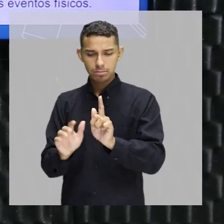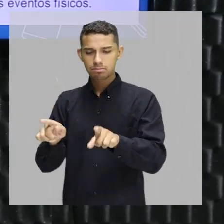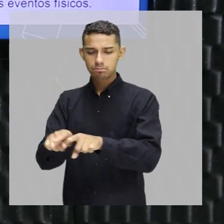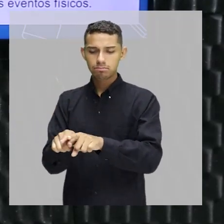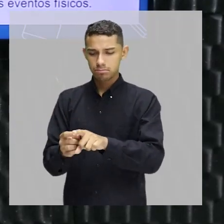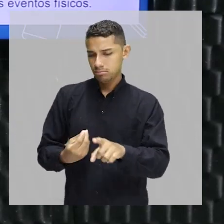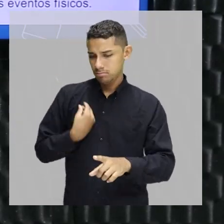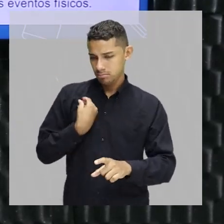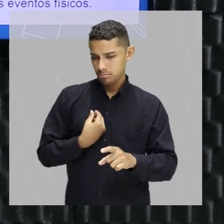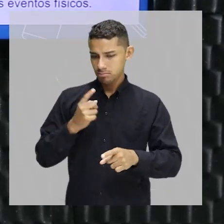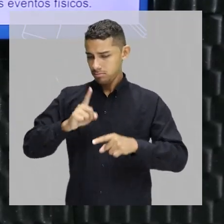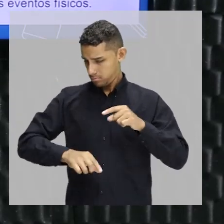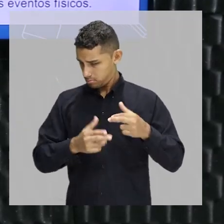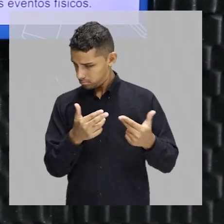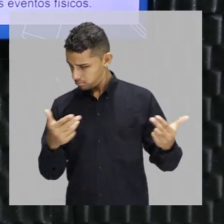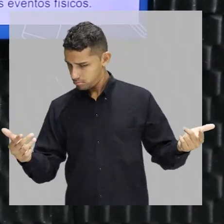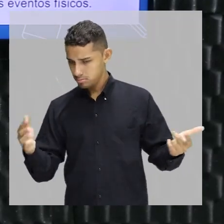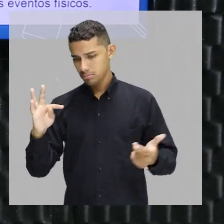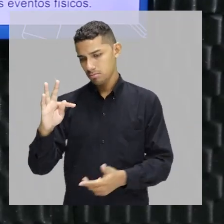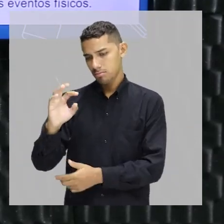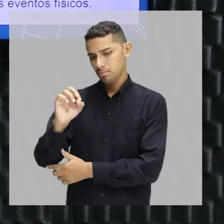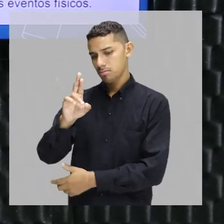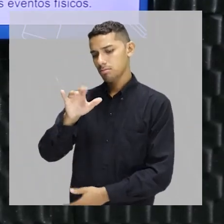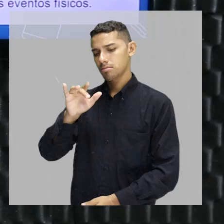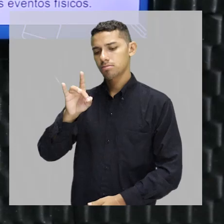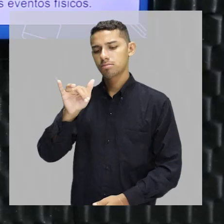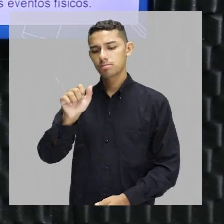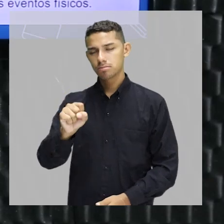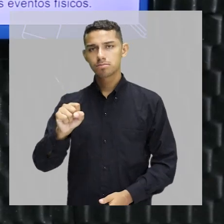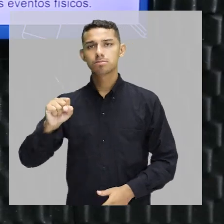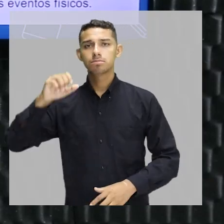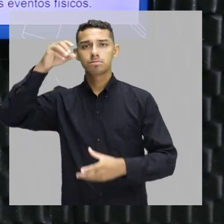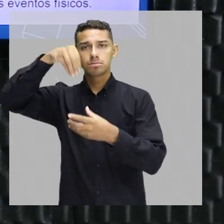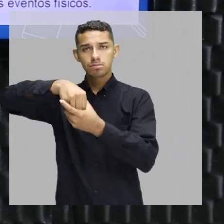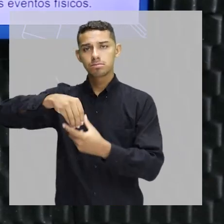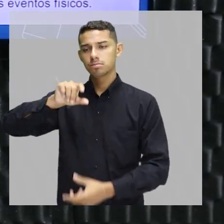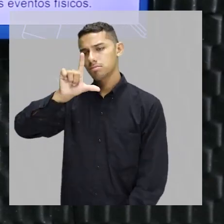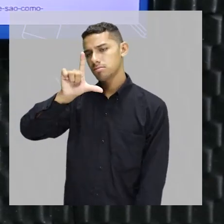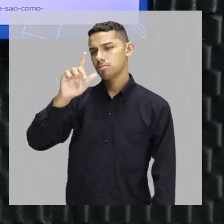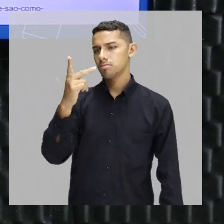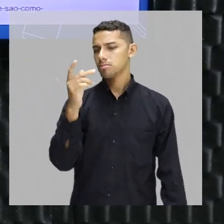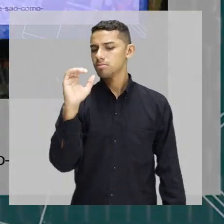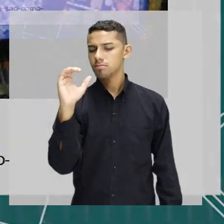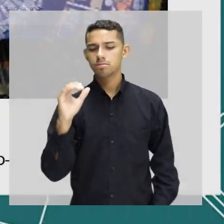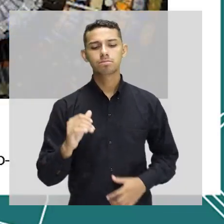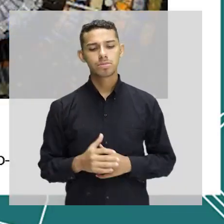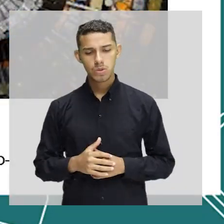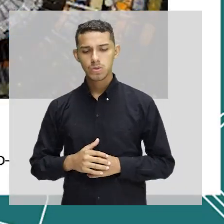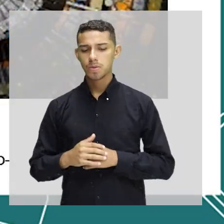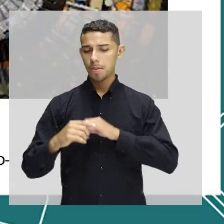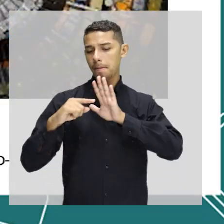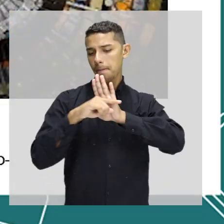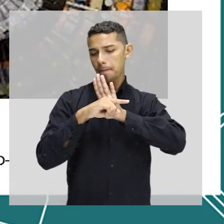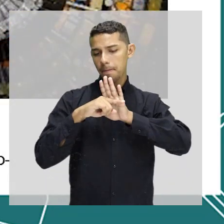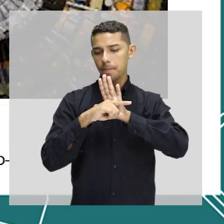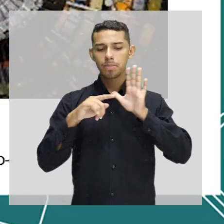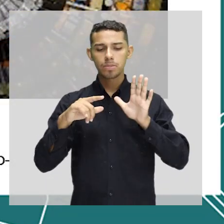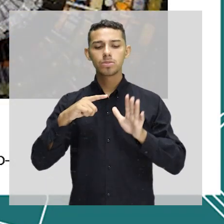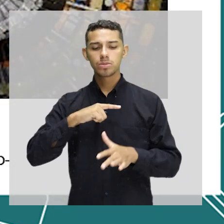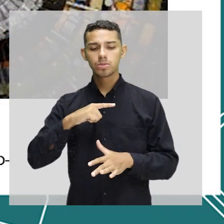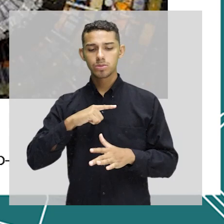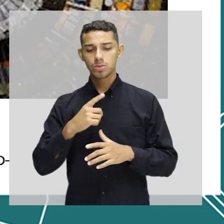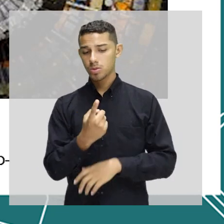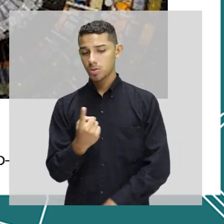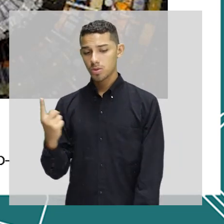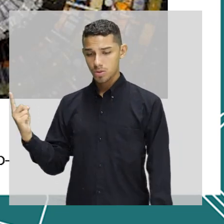aí dentro do LHC. Então ele serve justamente para fazer esse tipo de investigação, tá certo? Então nós temos aqui, ó, esses aqui